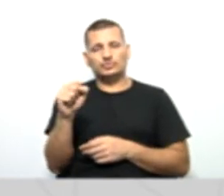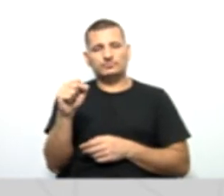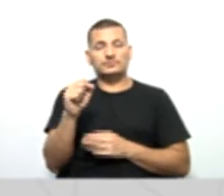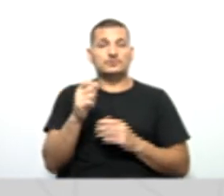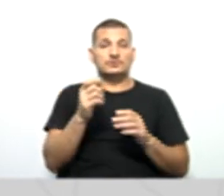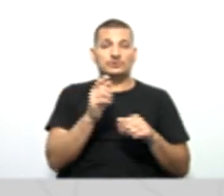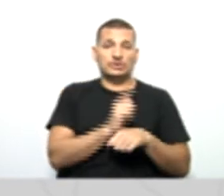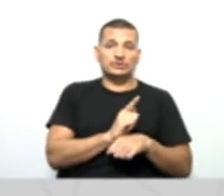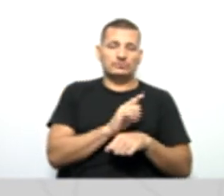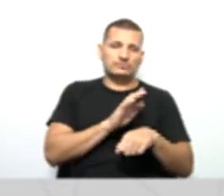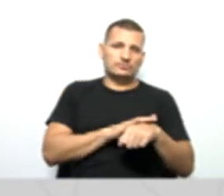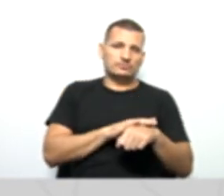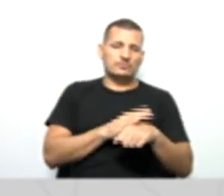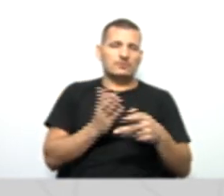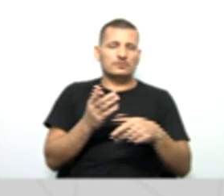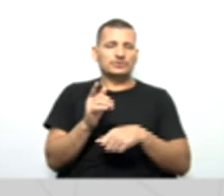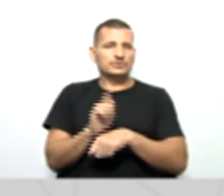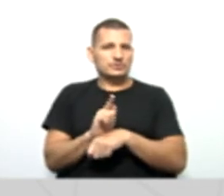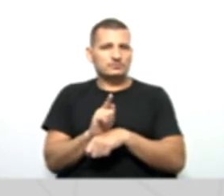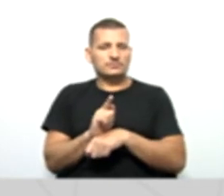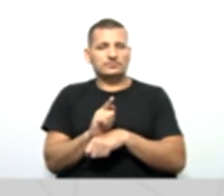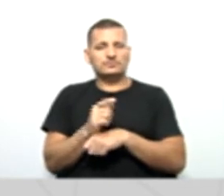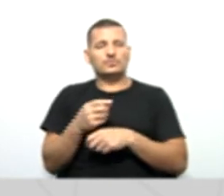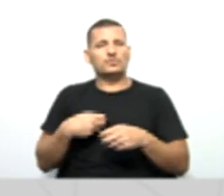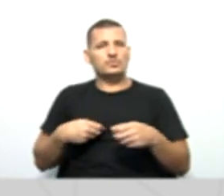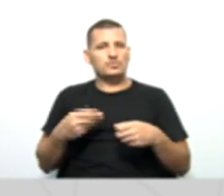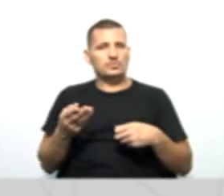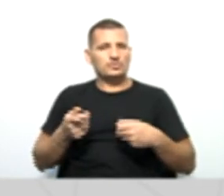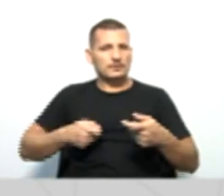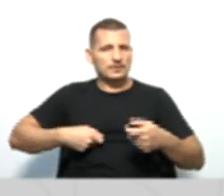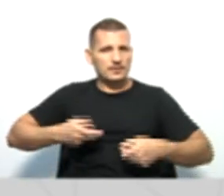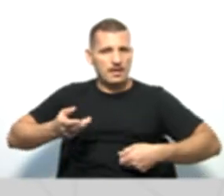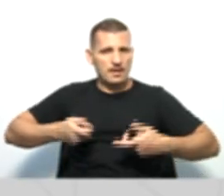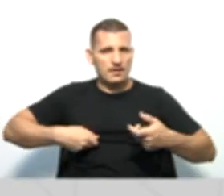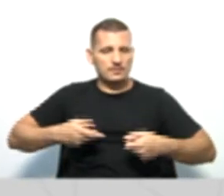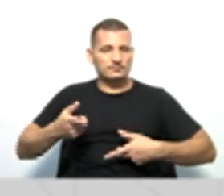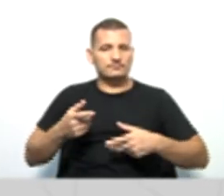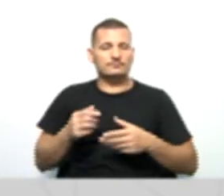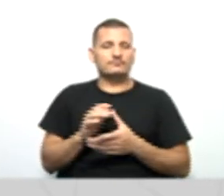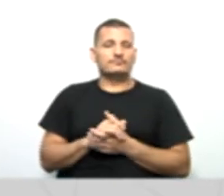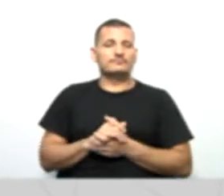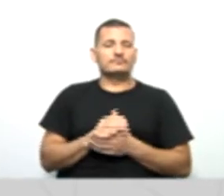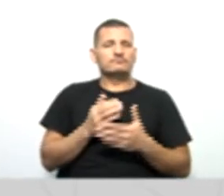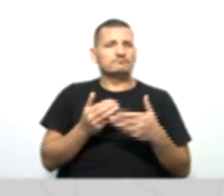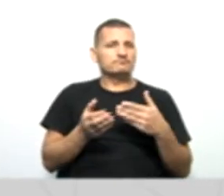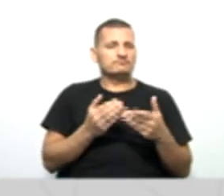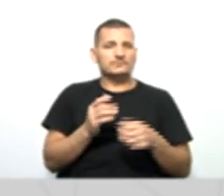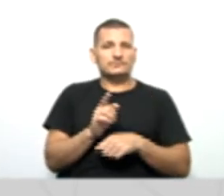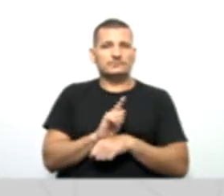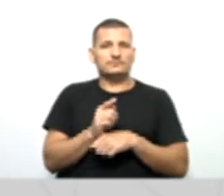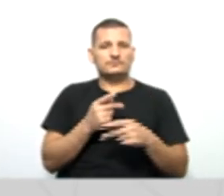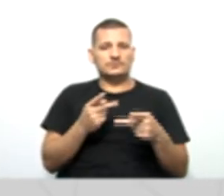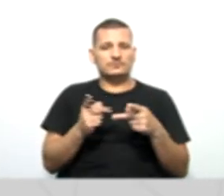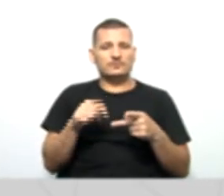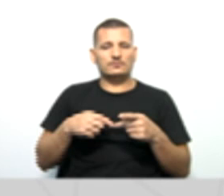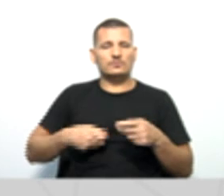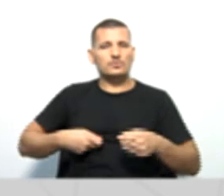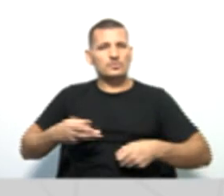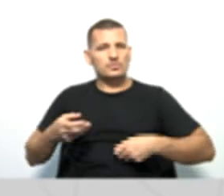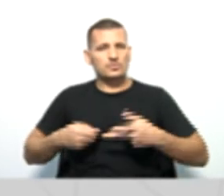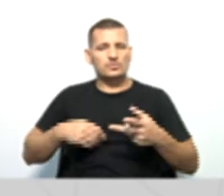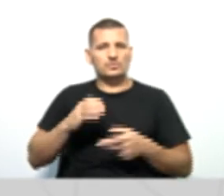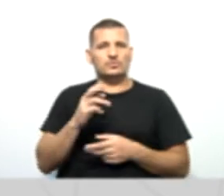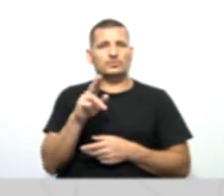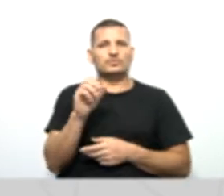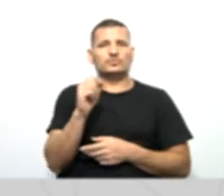tempo. Outra coisa que é uma pedrinha no sapato de qualquer gerente de projeto é o custo, tá? Então, ó,